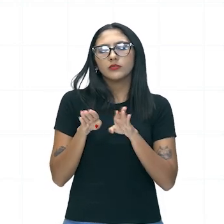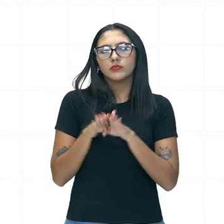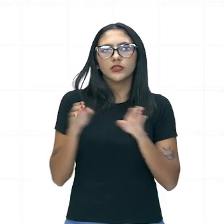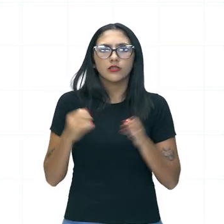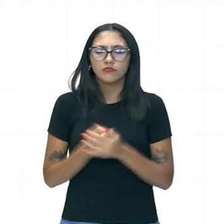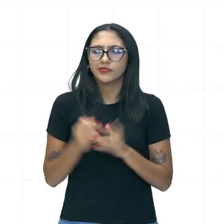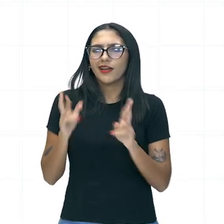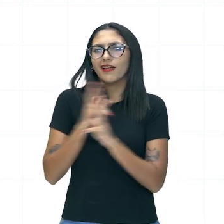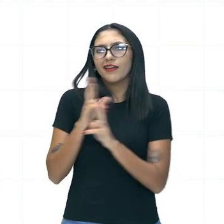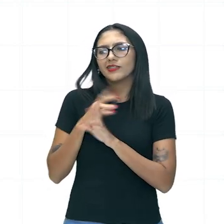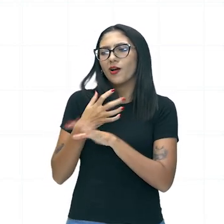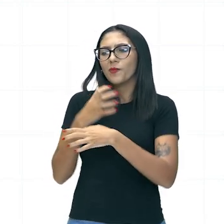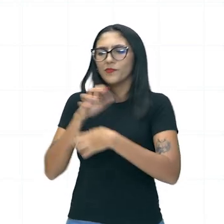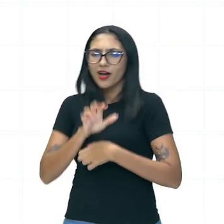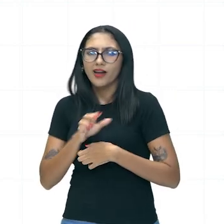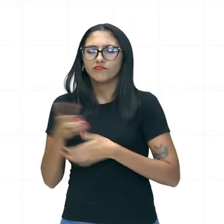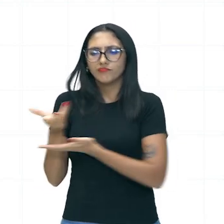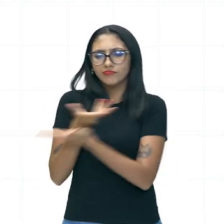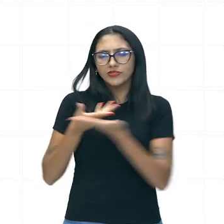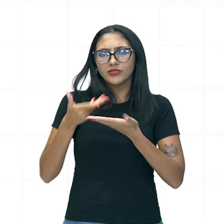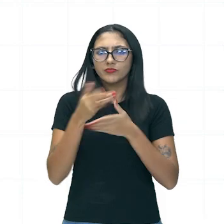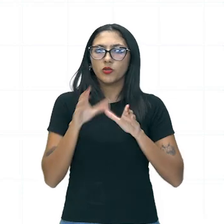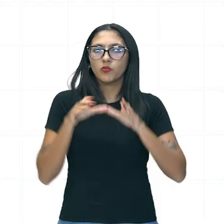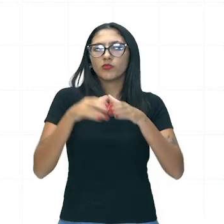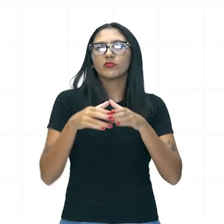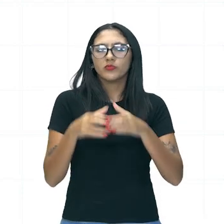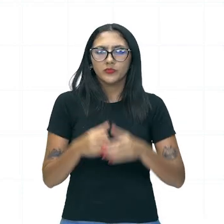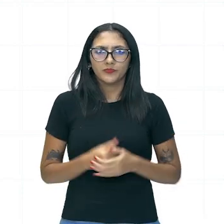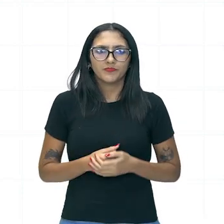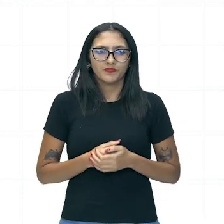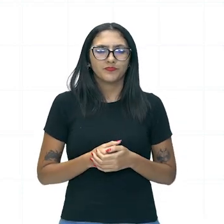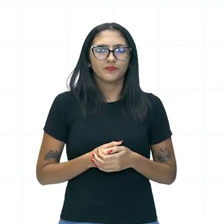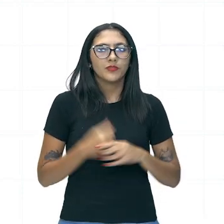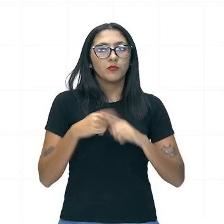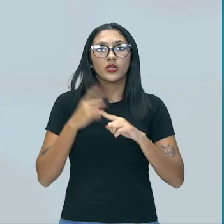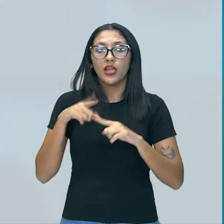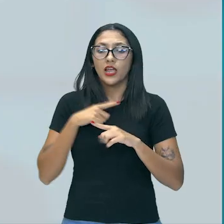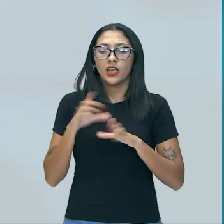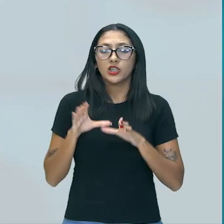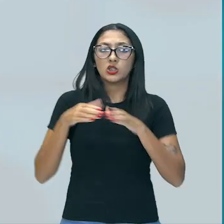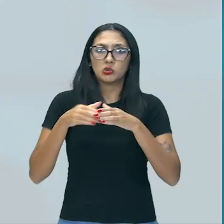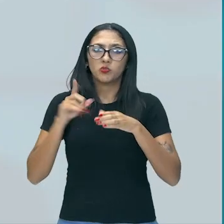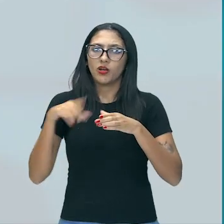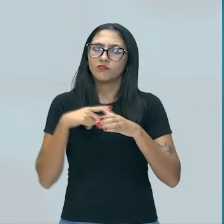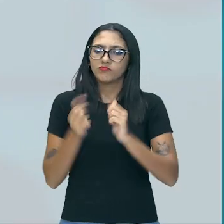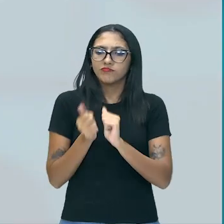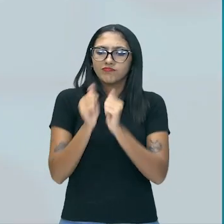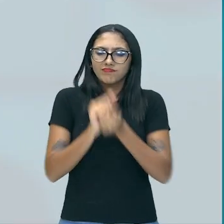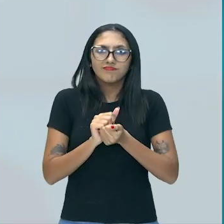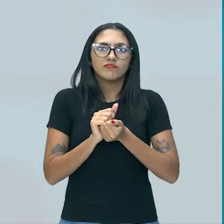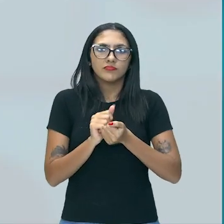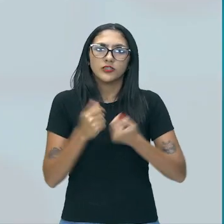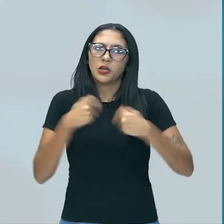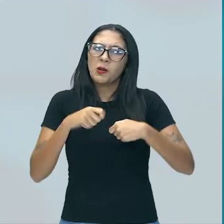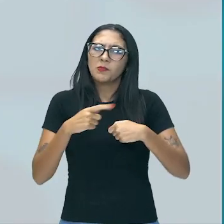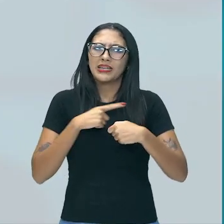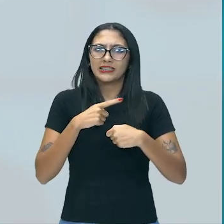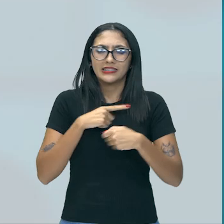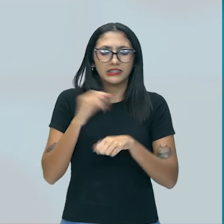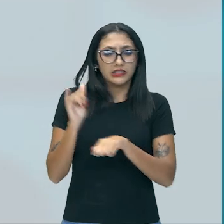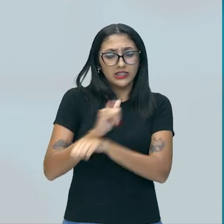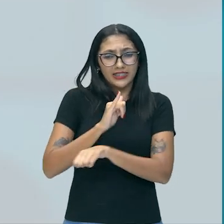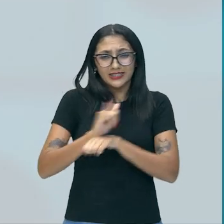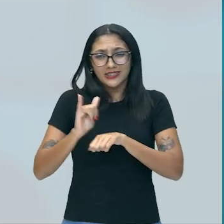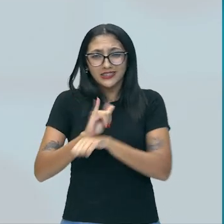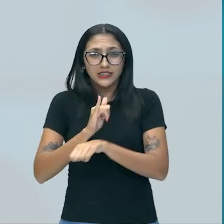equipe de forma fantástica, né? Porque é um esporte coletivo, onde você precisa de muita